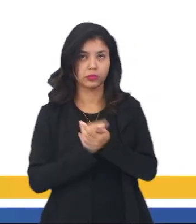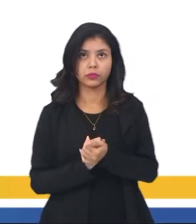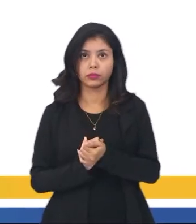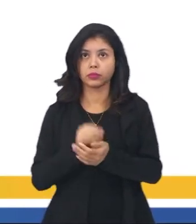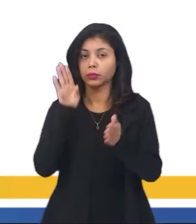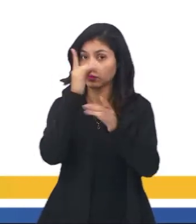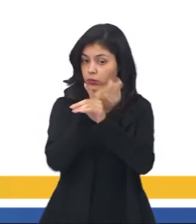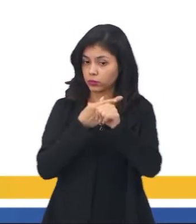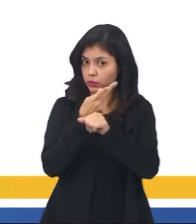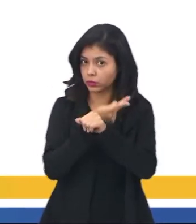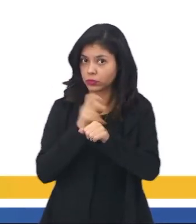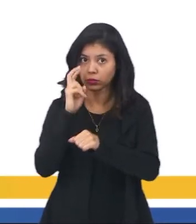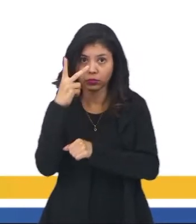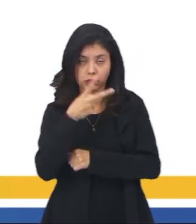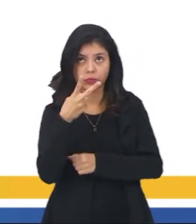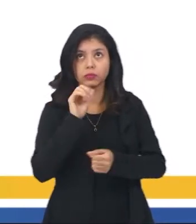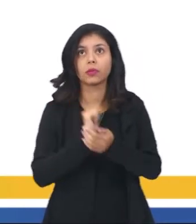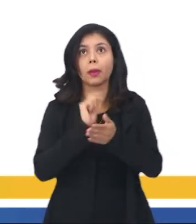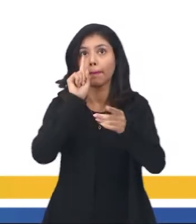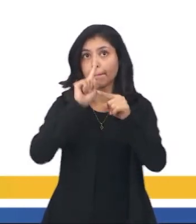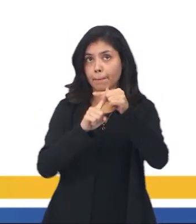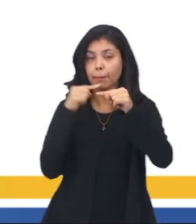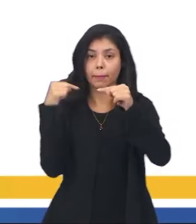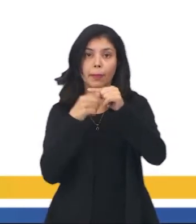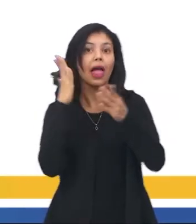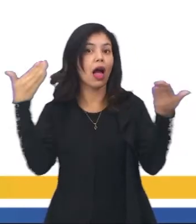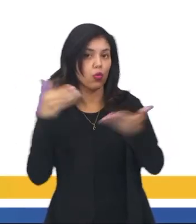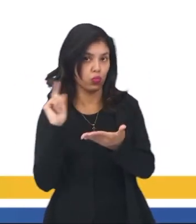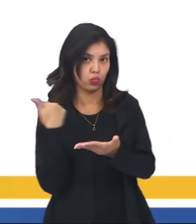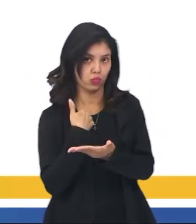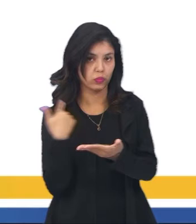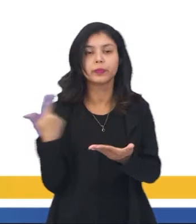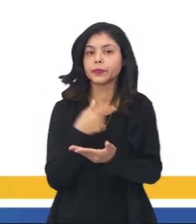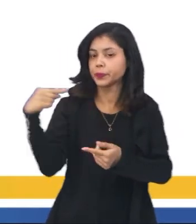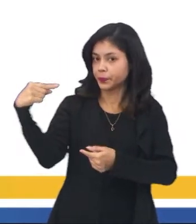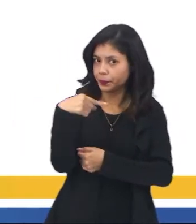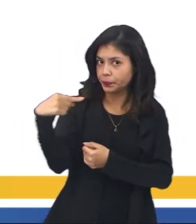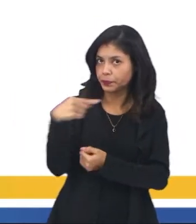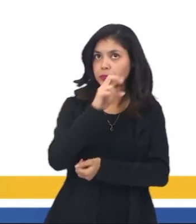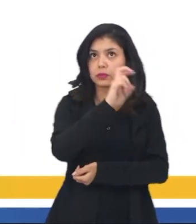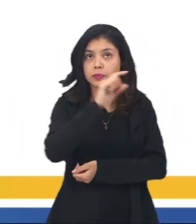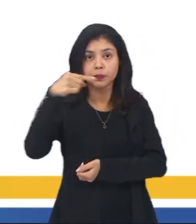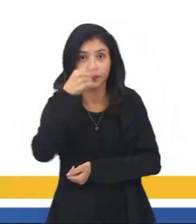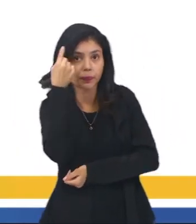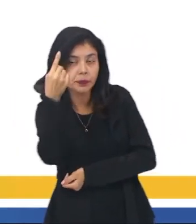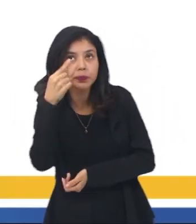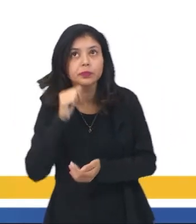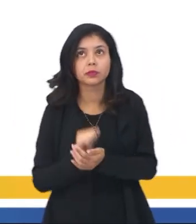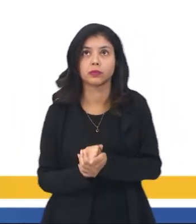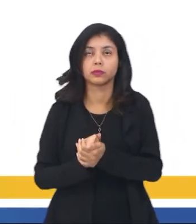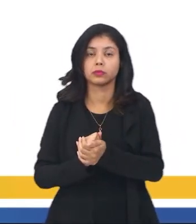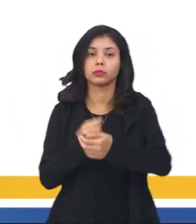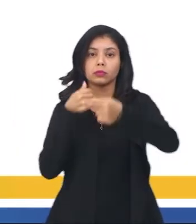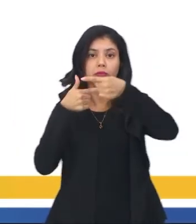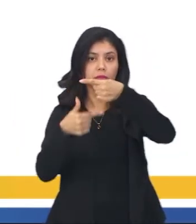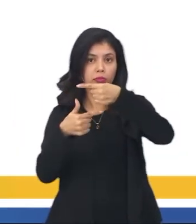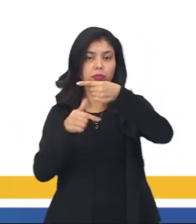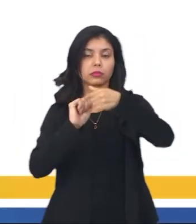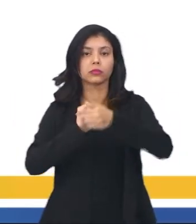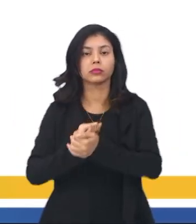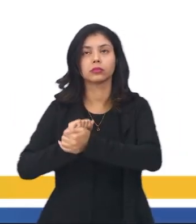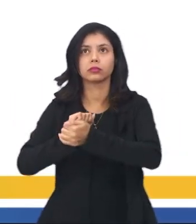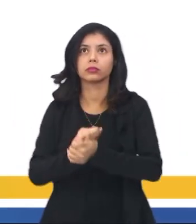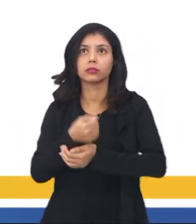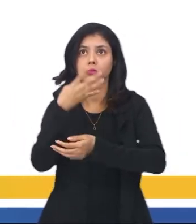atrás do segundo, né? Como eu fiz mais ou menos, agora eu vou trabalhar com aqui 5 menos 1. 5 menos 1 dividido